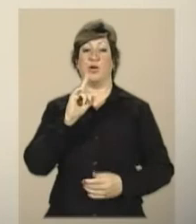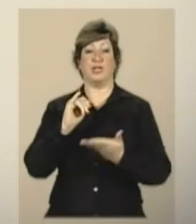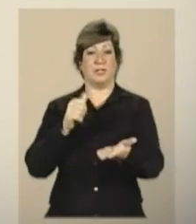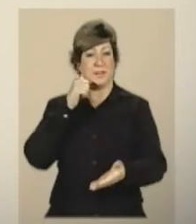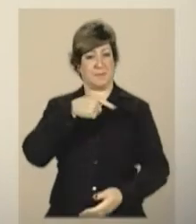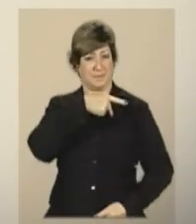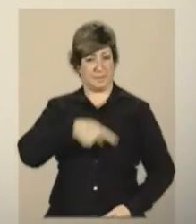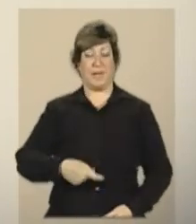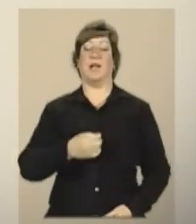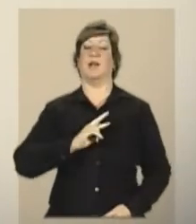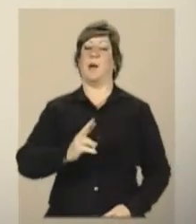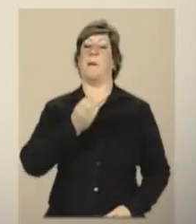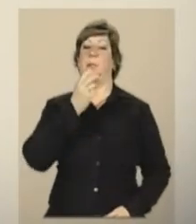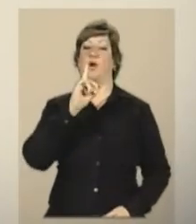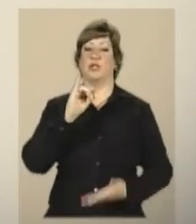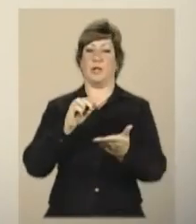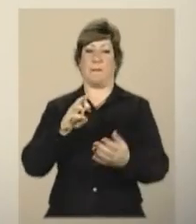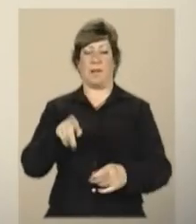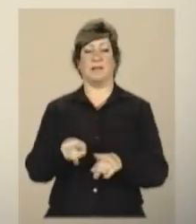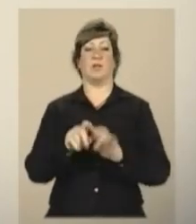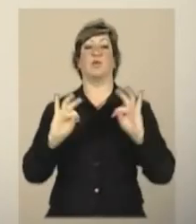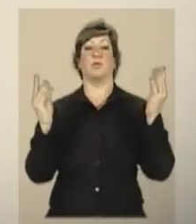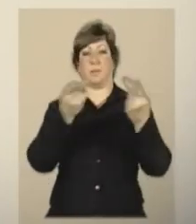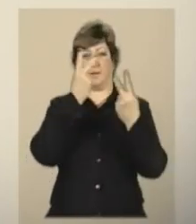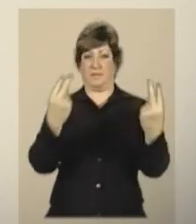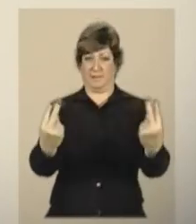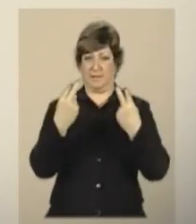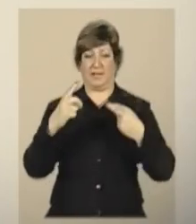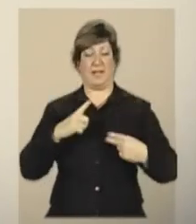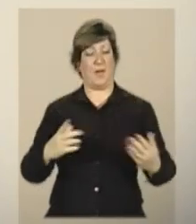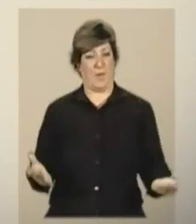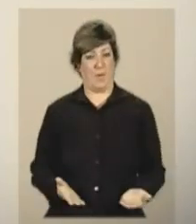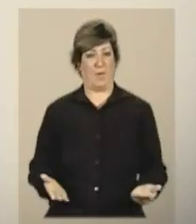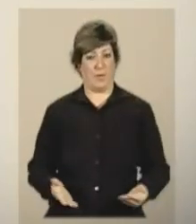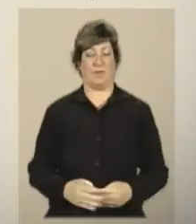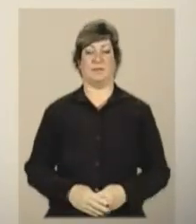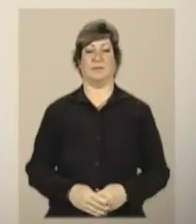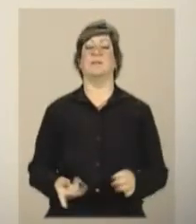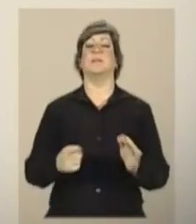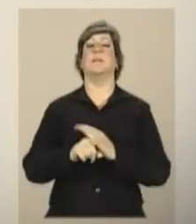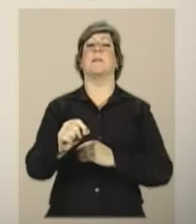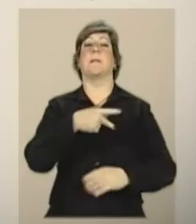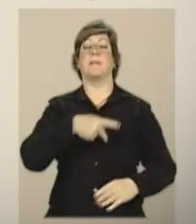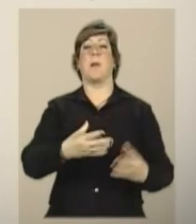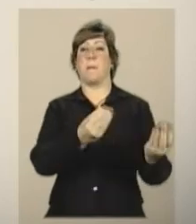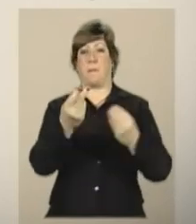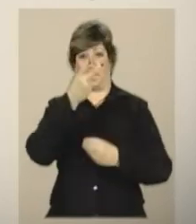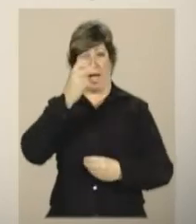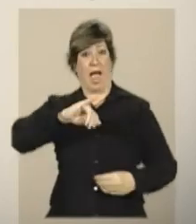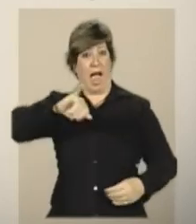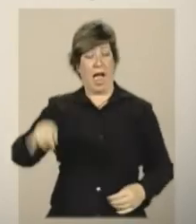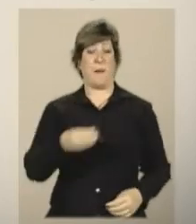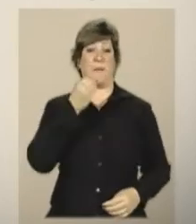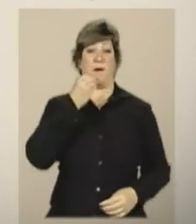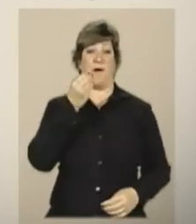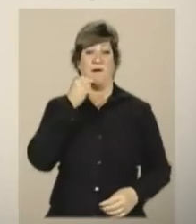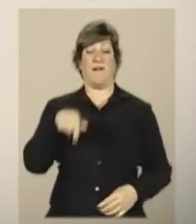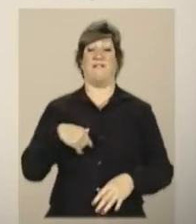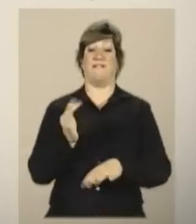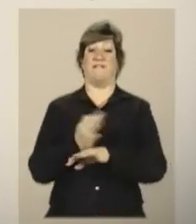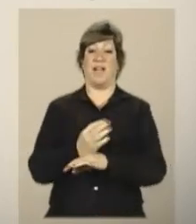Bom dia Max e bom dia para os nossos ouvintes que nos acompanha hoje Presidente muita gente aproveitou o feriado para